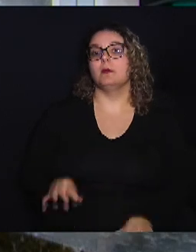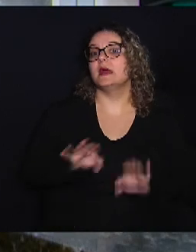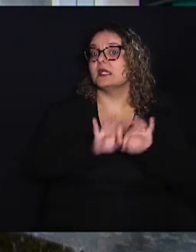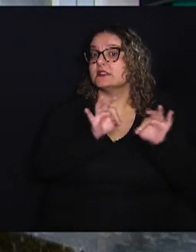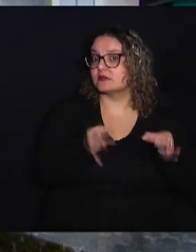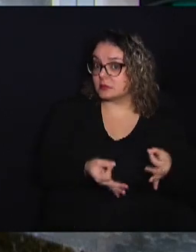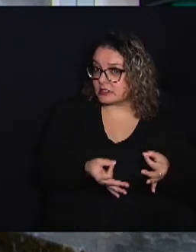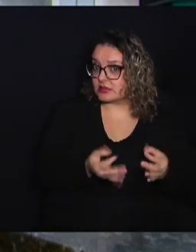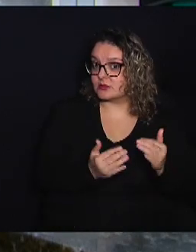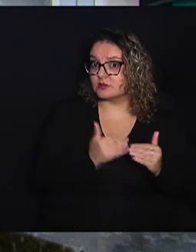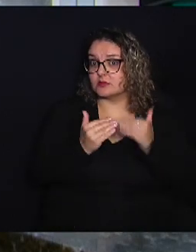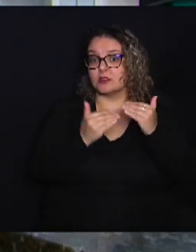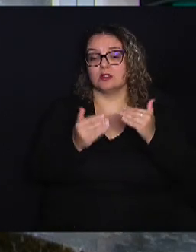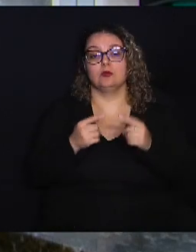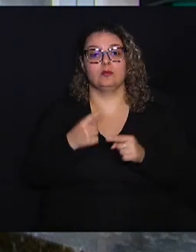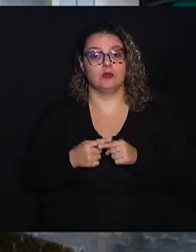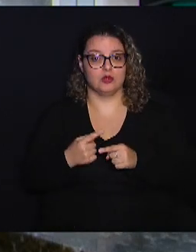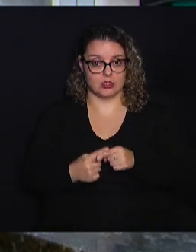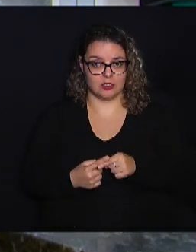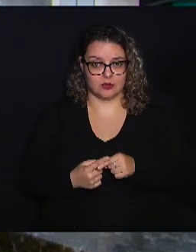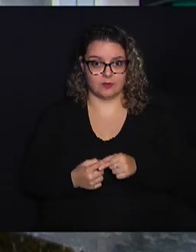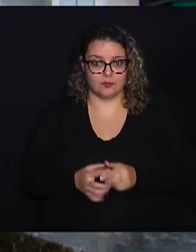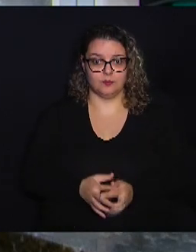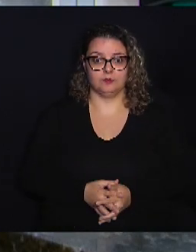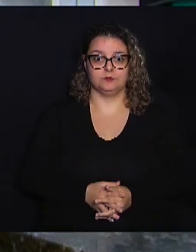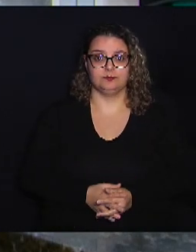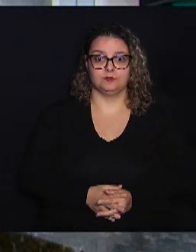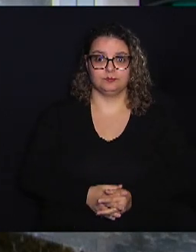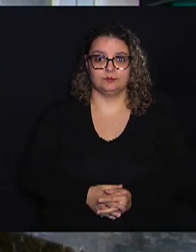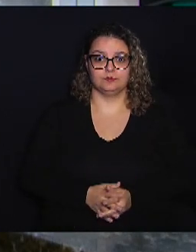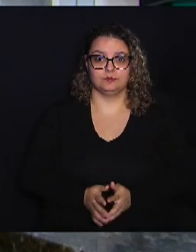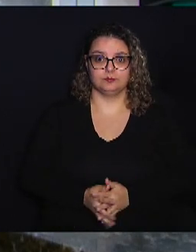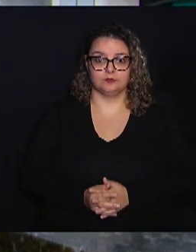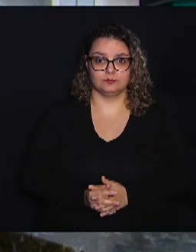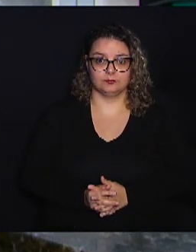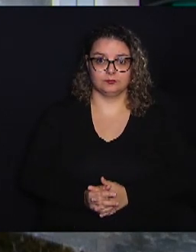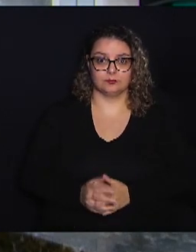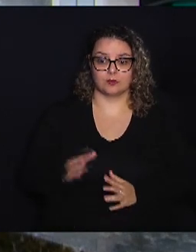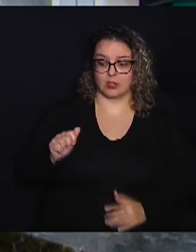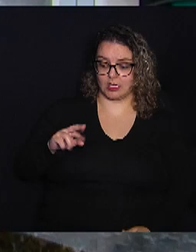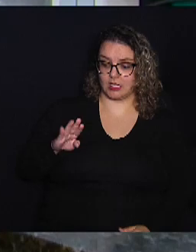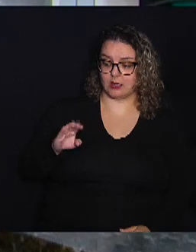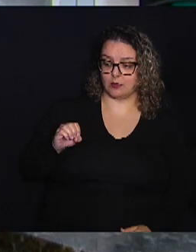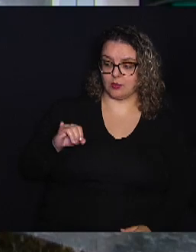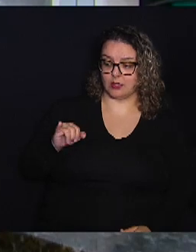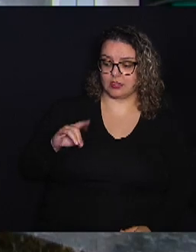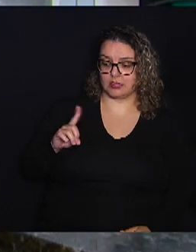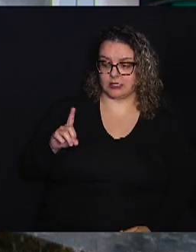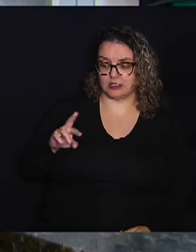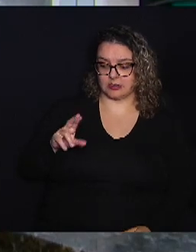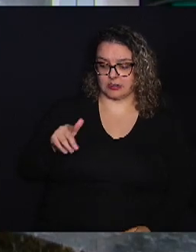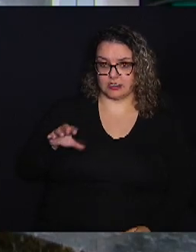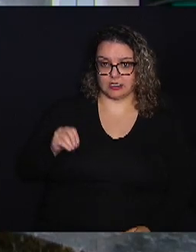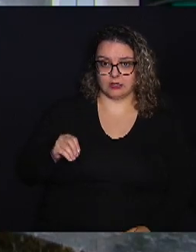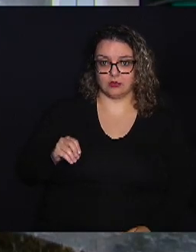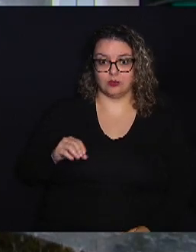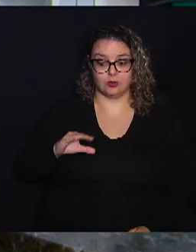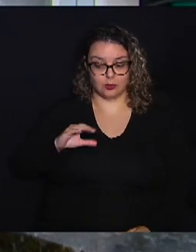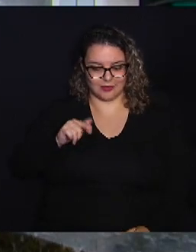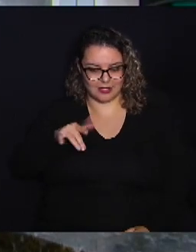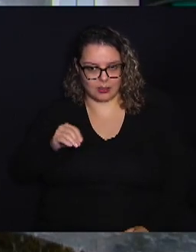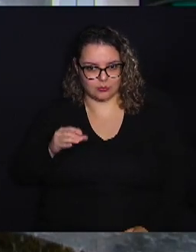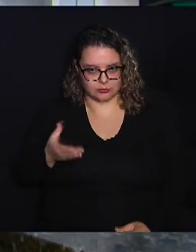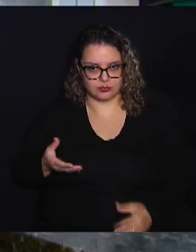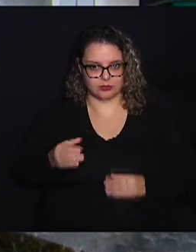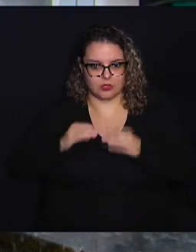de ser produzido, porque os carboidratos ali presentes naquele caldo da cana, eles